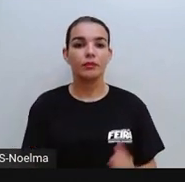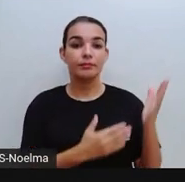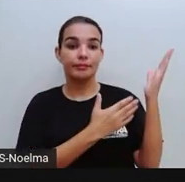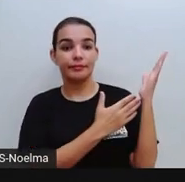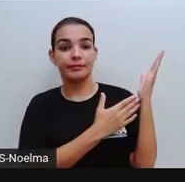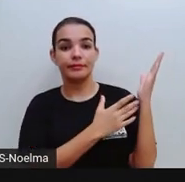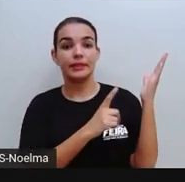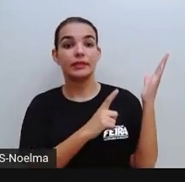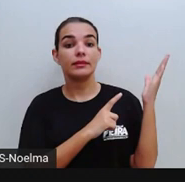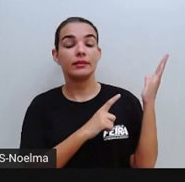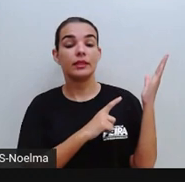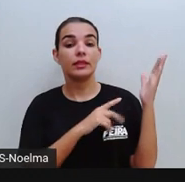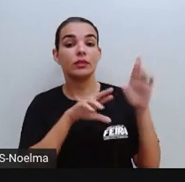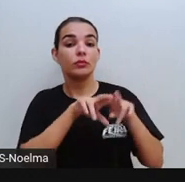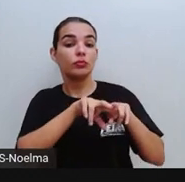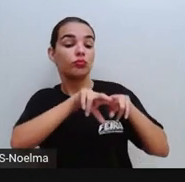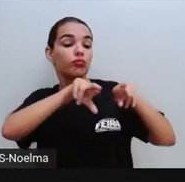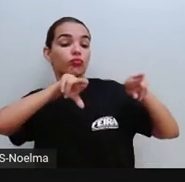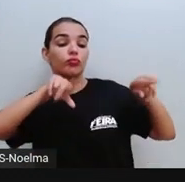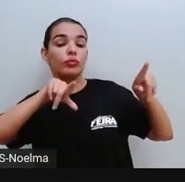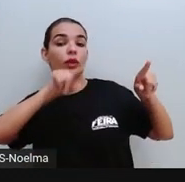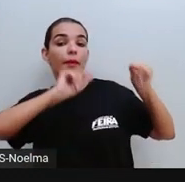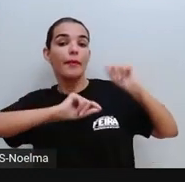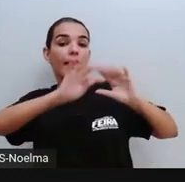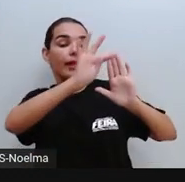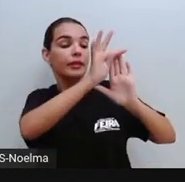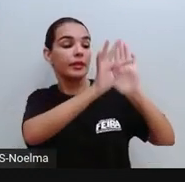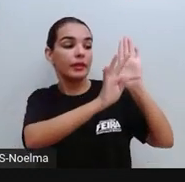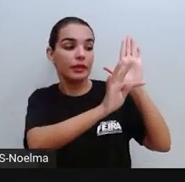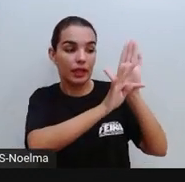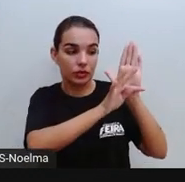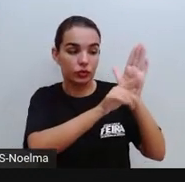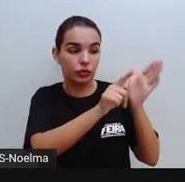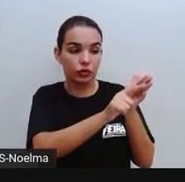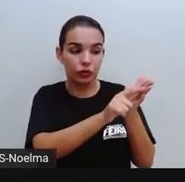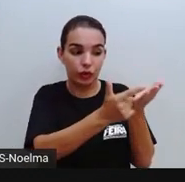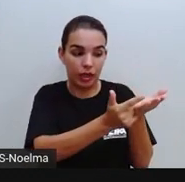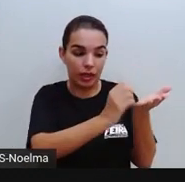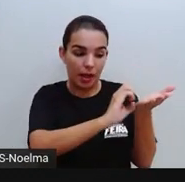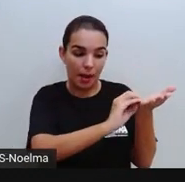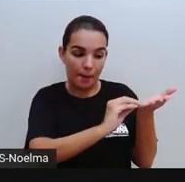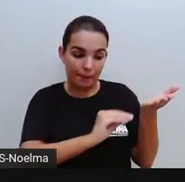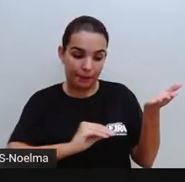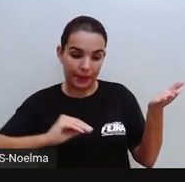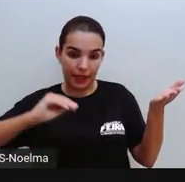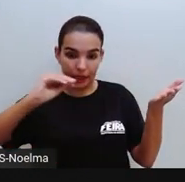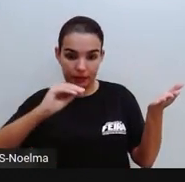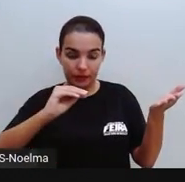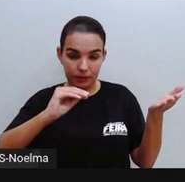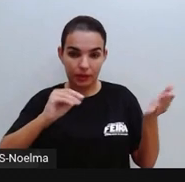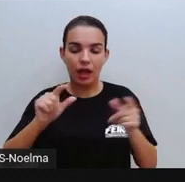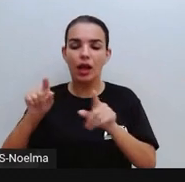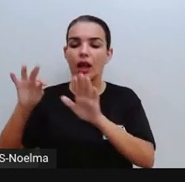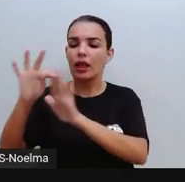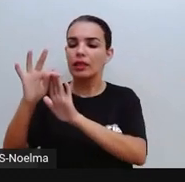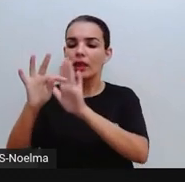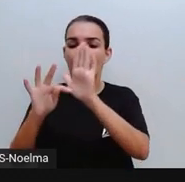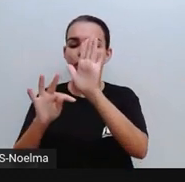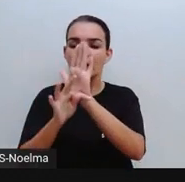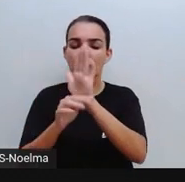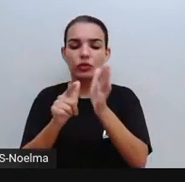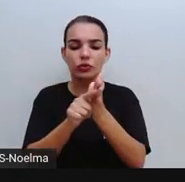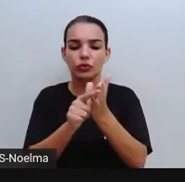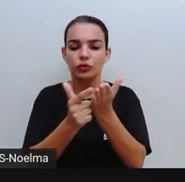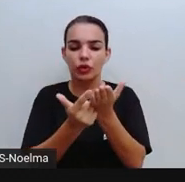tem é quais são pros diferenças quando eu falo de texto jornalístico impresso e de texto